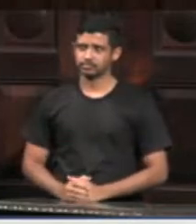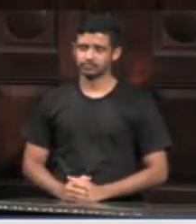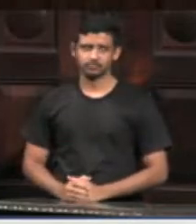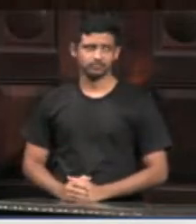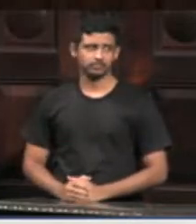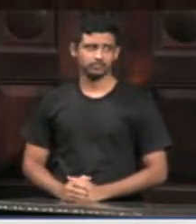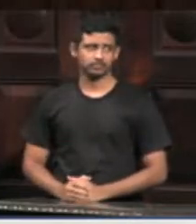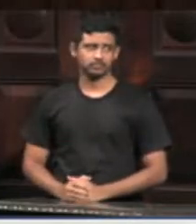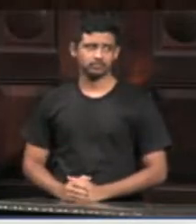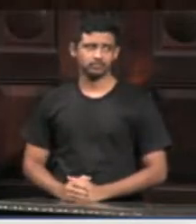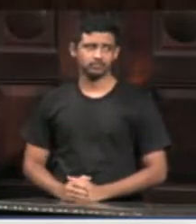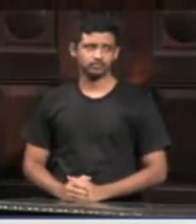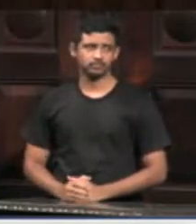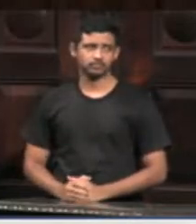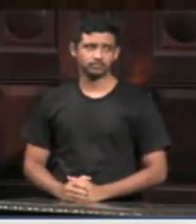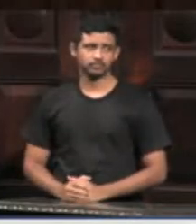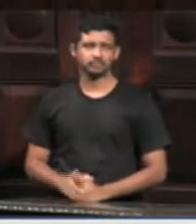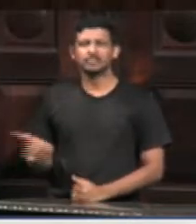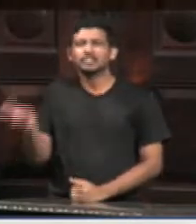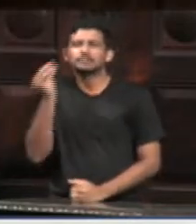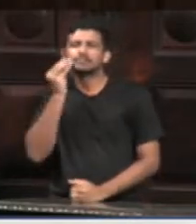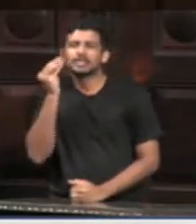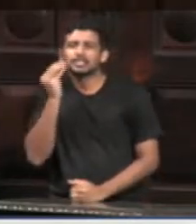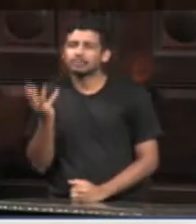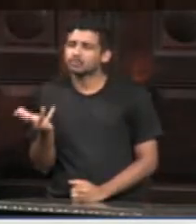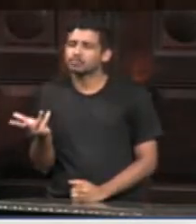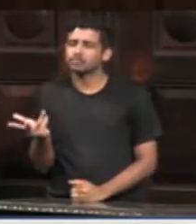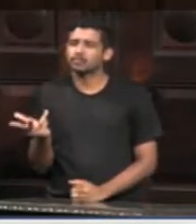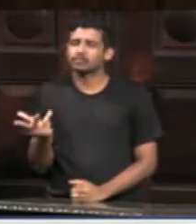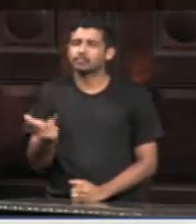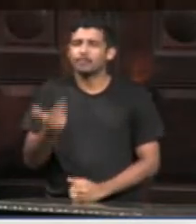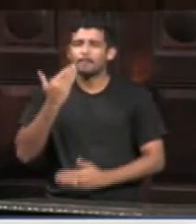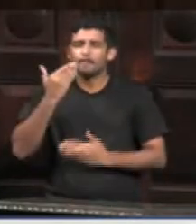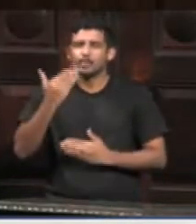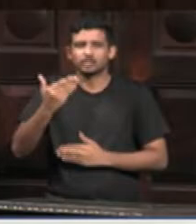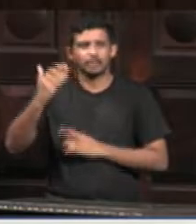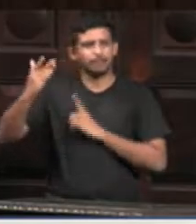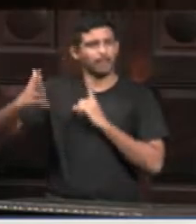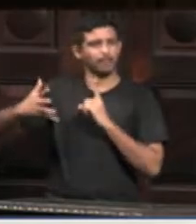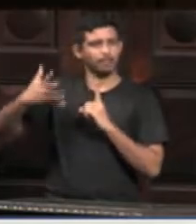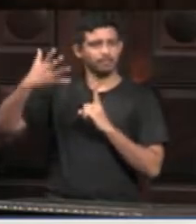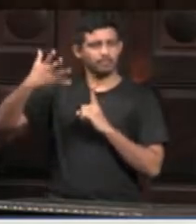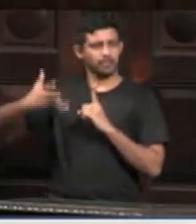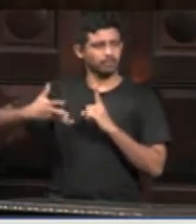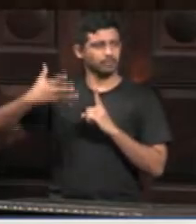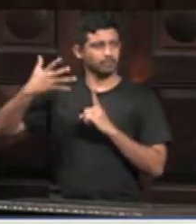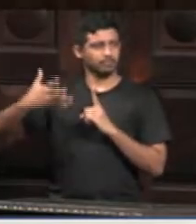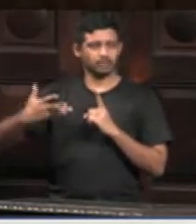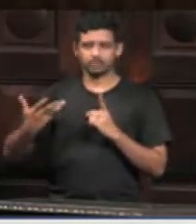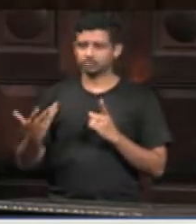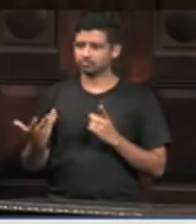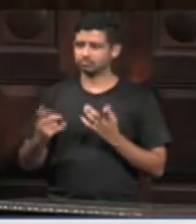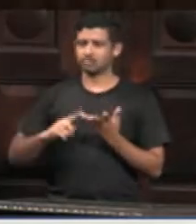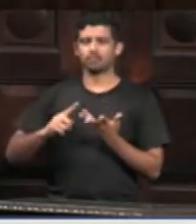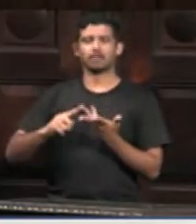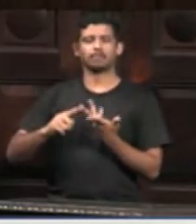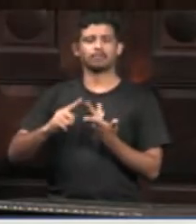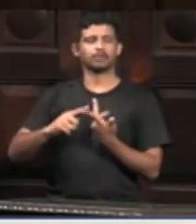com propostas, apresentar propostas, onde começa